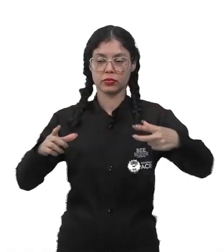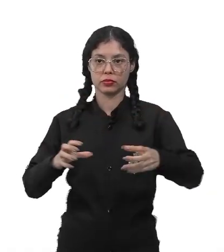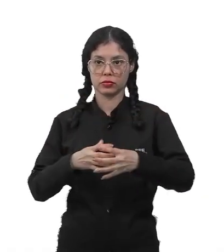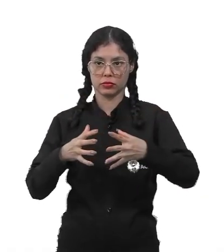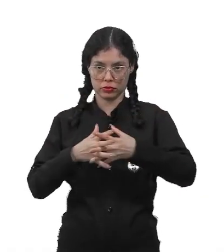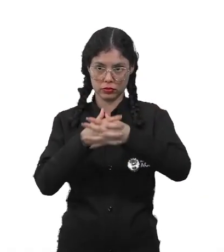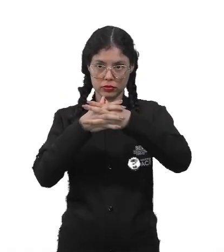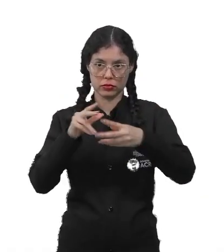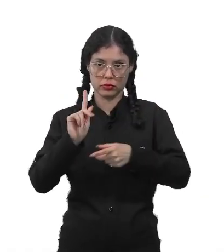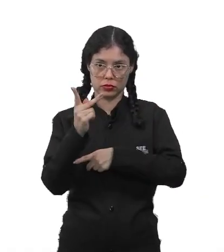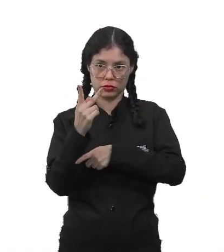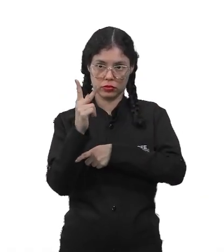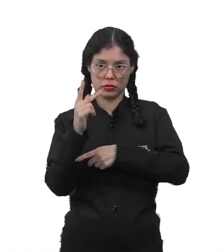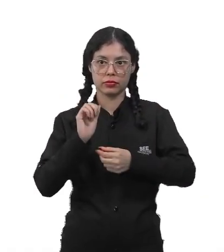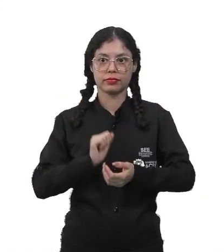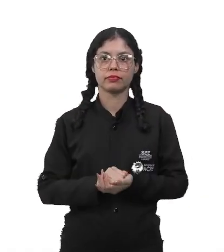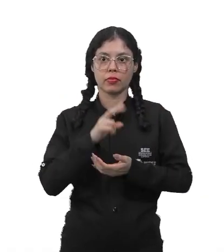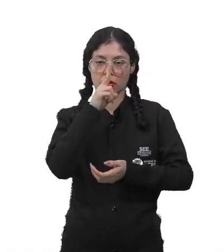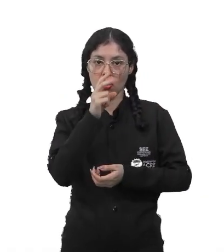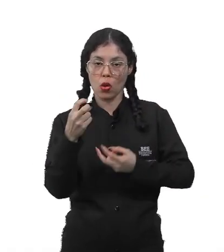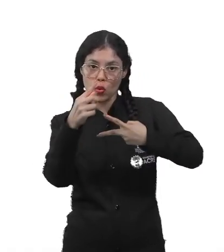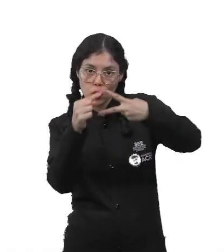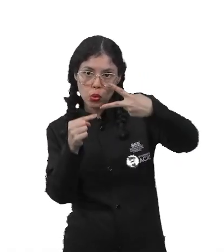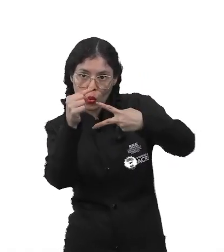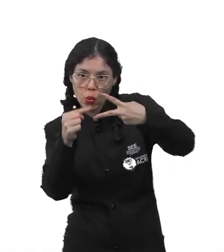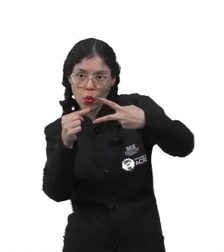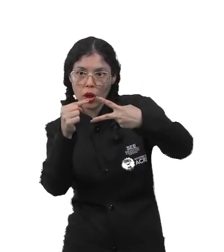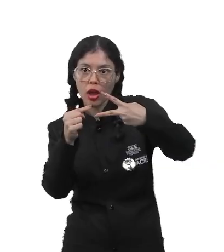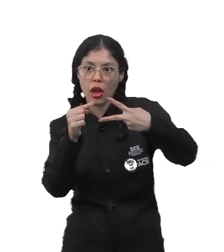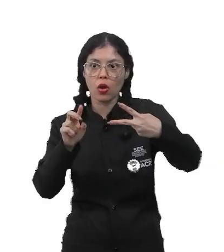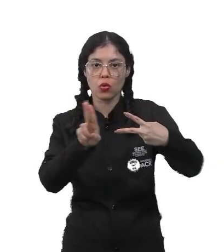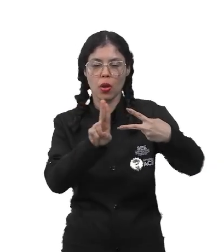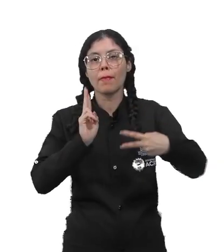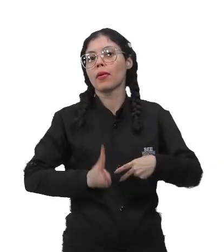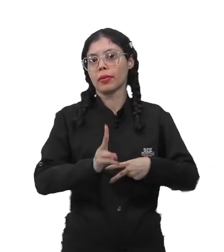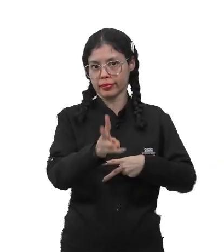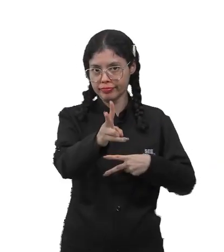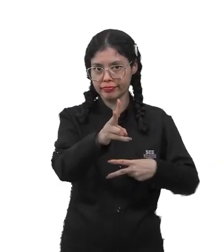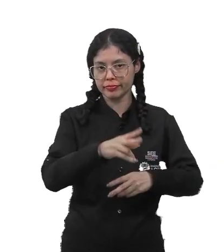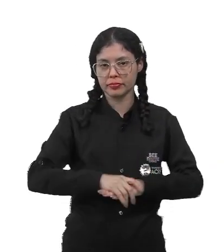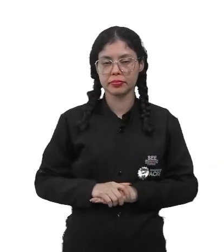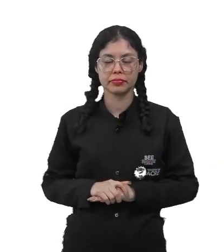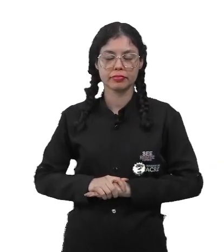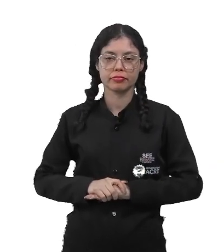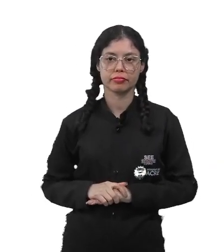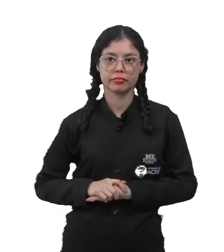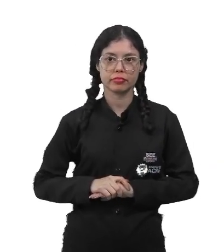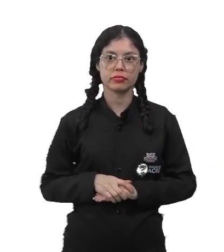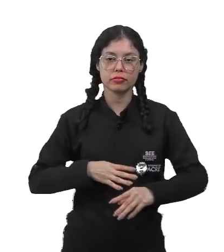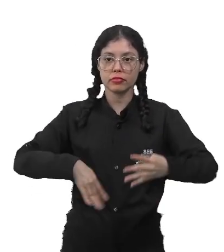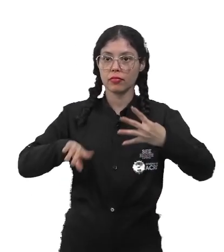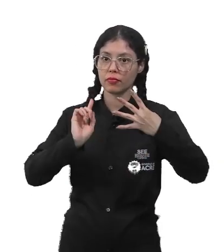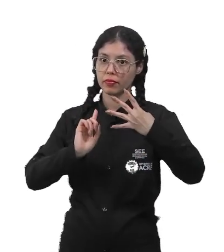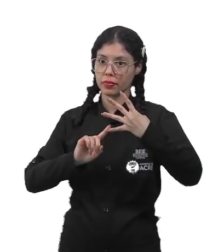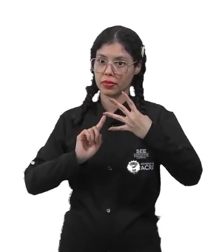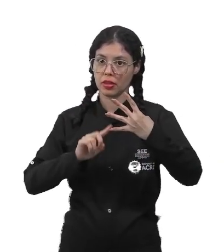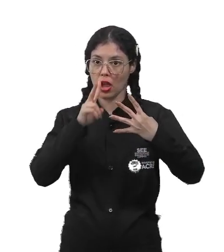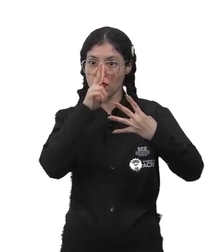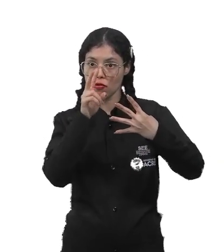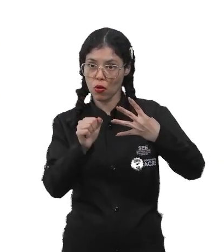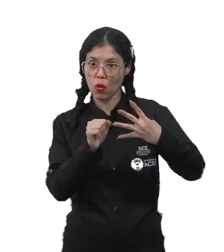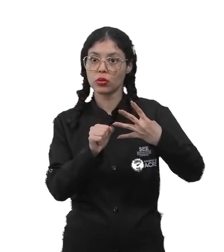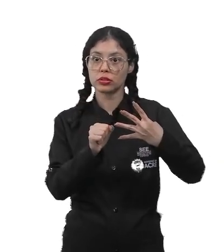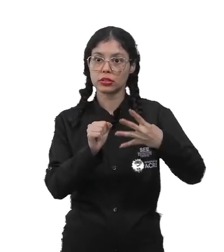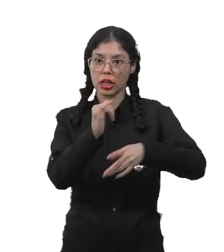hidrogênio, forças de polo, que também pode ser chamado de dipolo permanente, forças